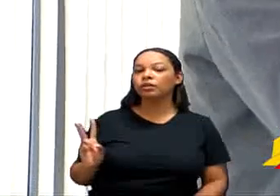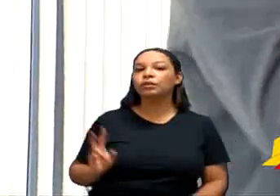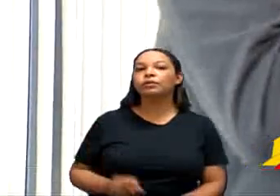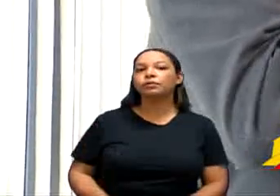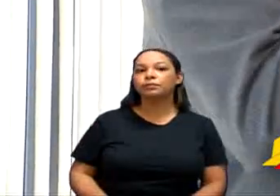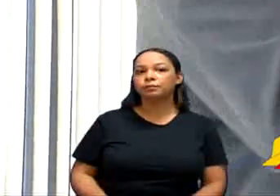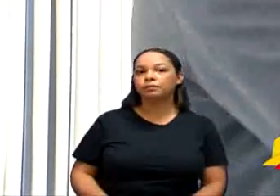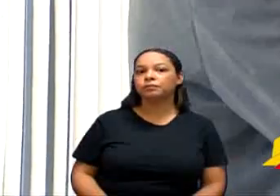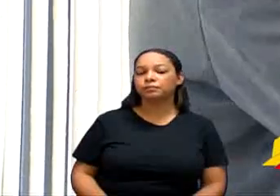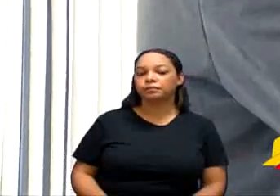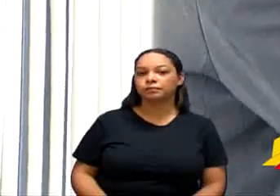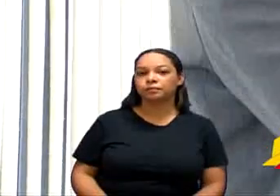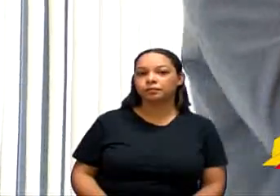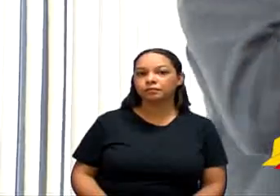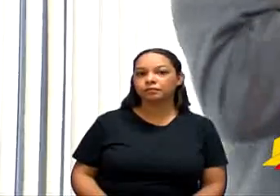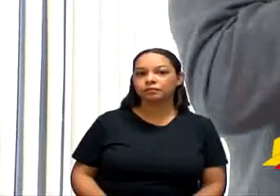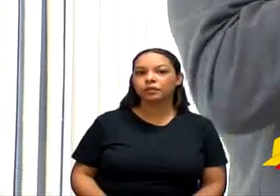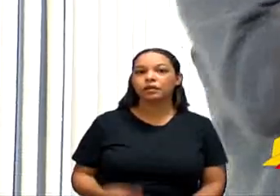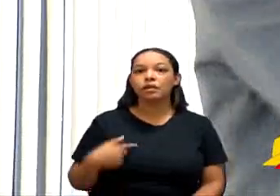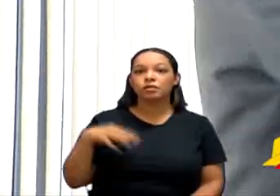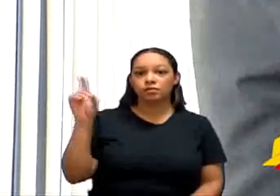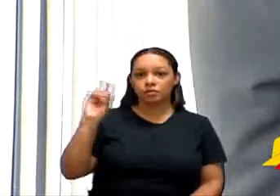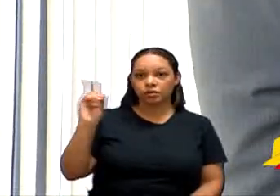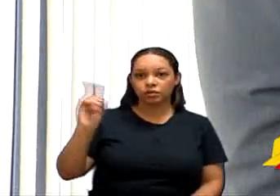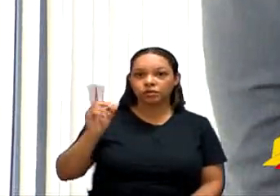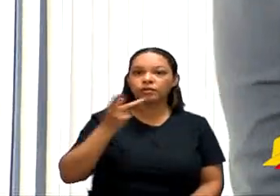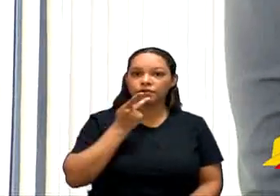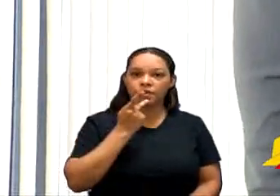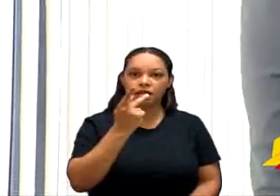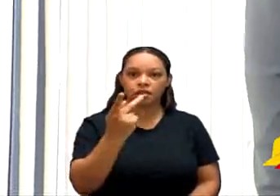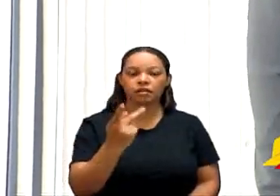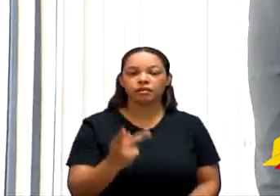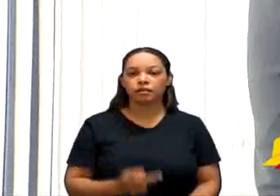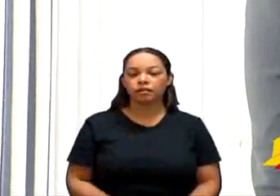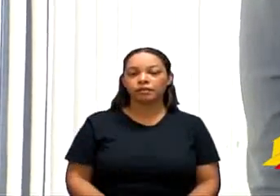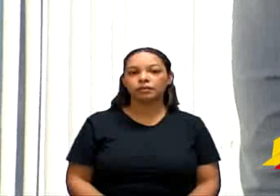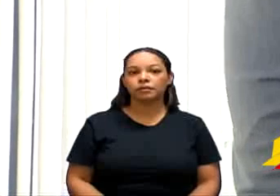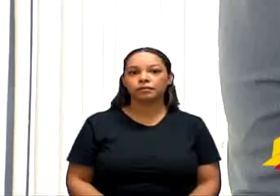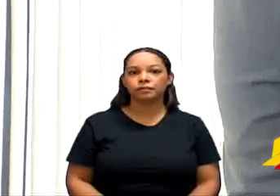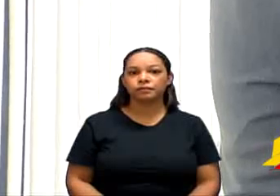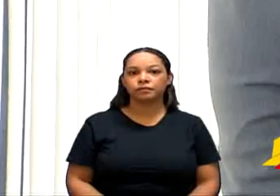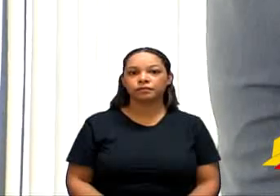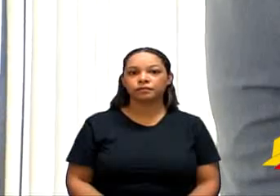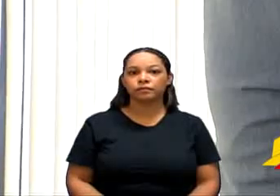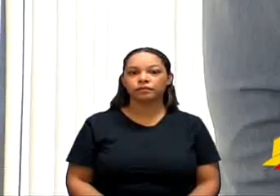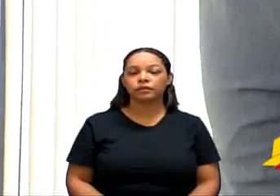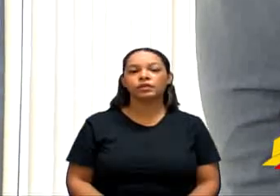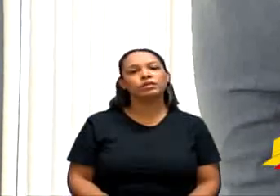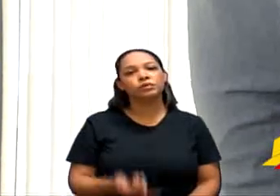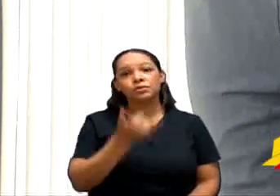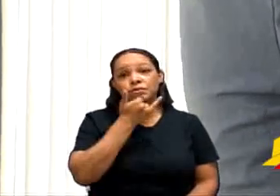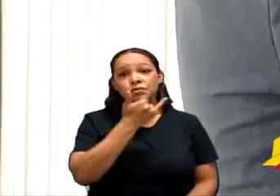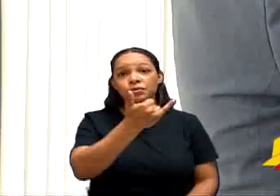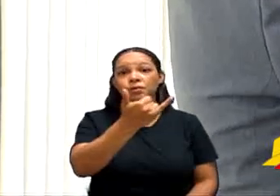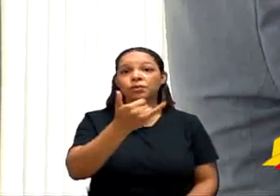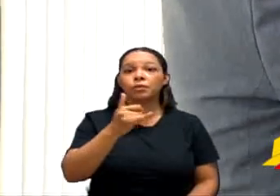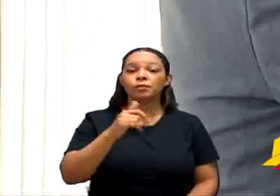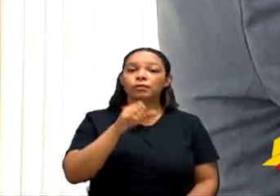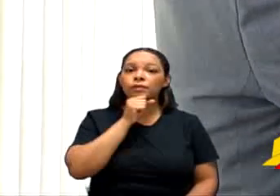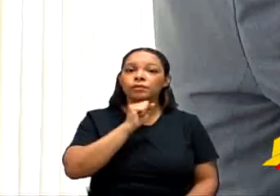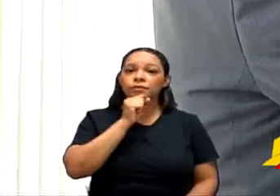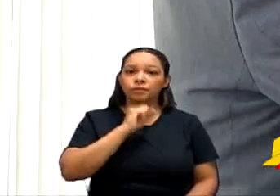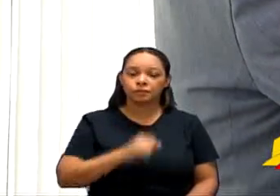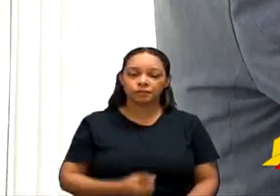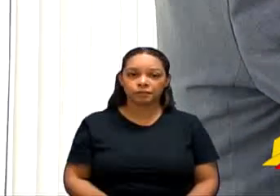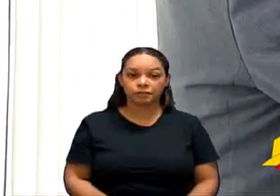do Treviso. Falei com o diretor do SAI. Antes, porém, senhor presidente, está de volta lá, senhor Euclides. Desculpa, viu, senhor Euclides? Esqueci o nome do senhor.